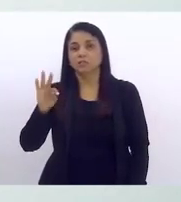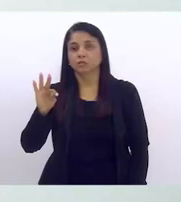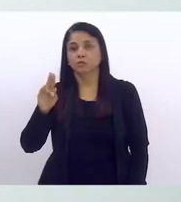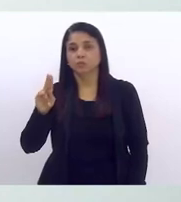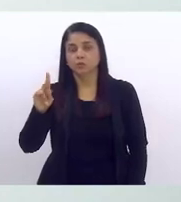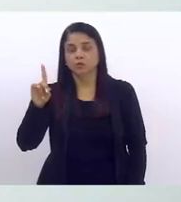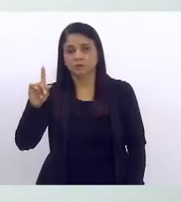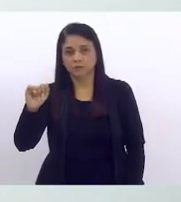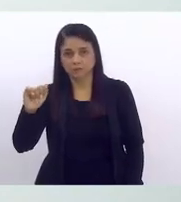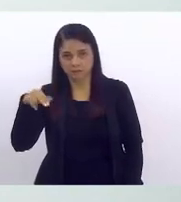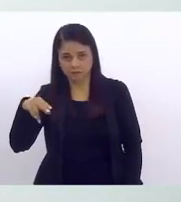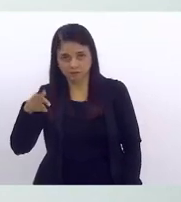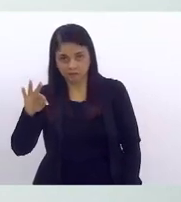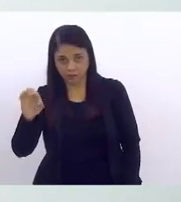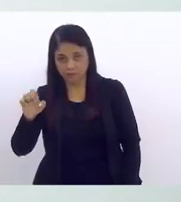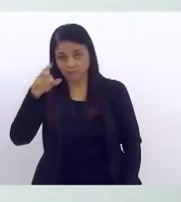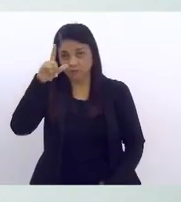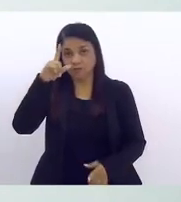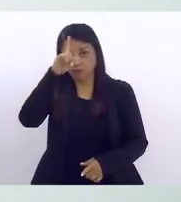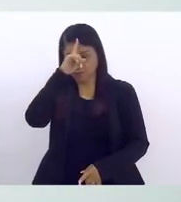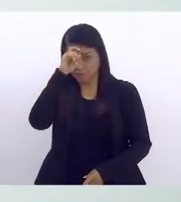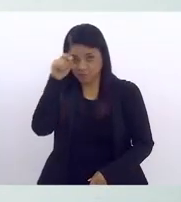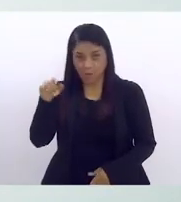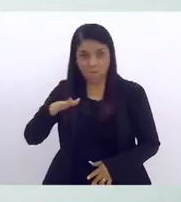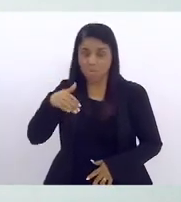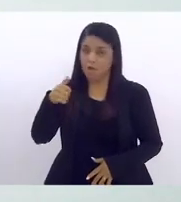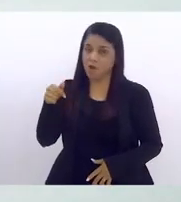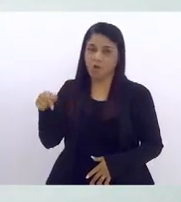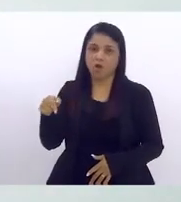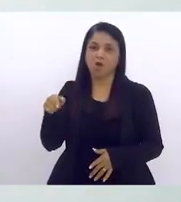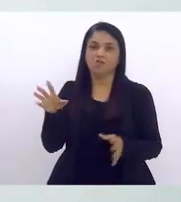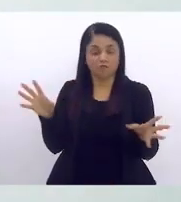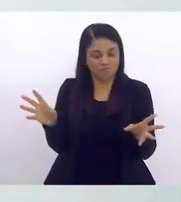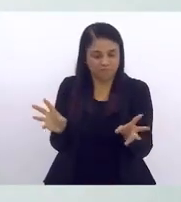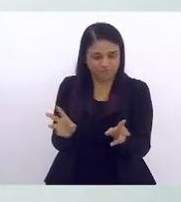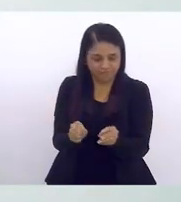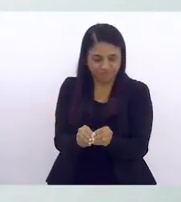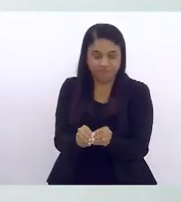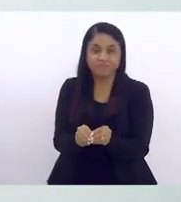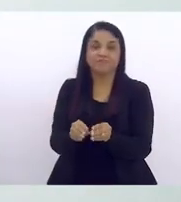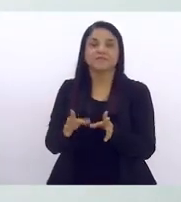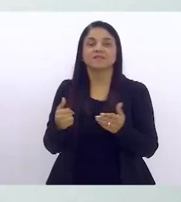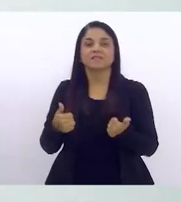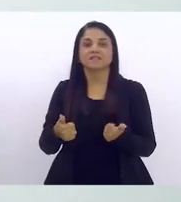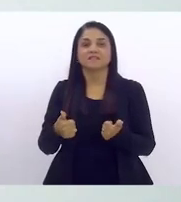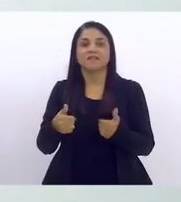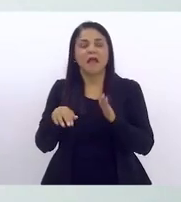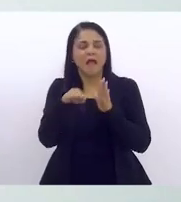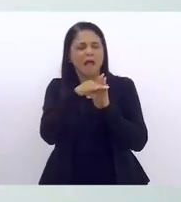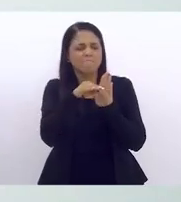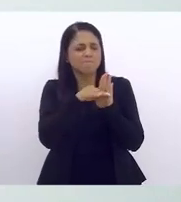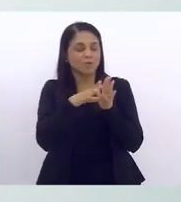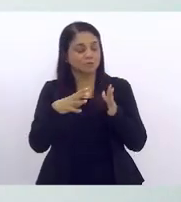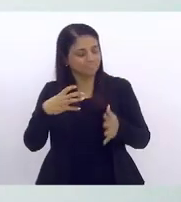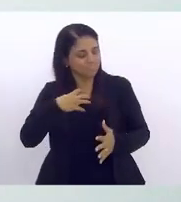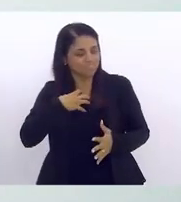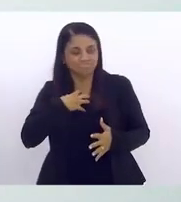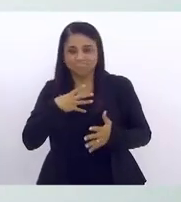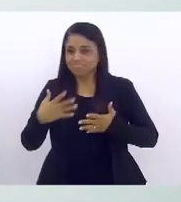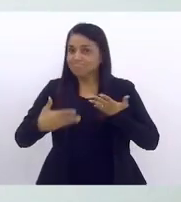dessa nossa audiência pública, para encerrar a minha fala, que acho que eu já estou falando até demais, mas é porque a pauta me toca por